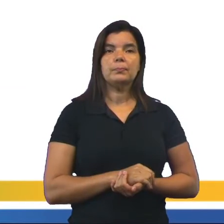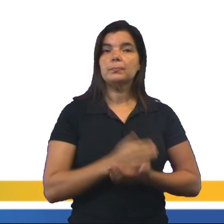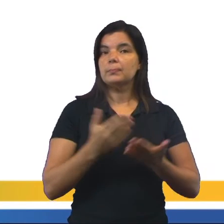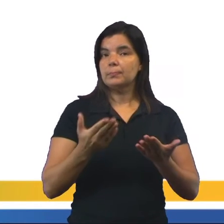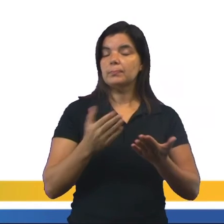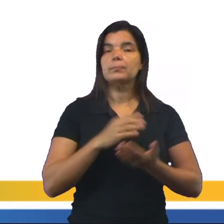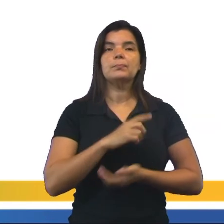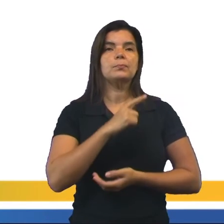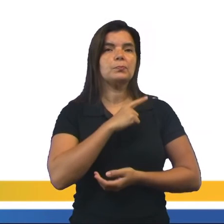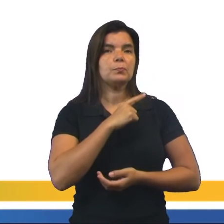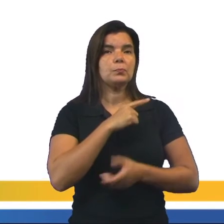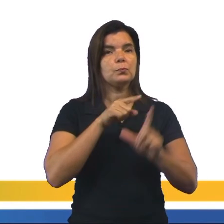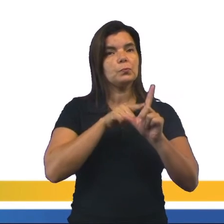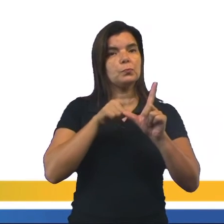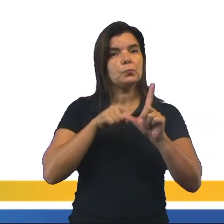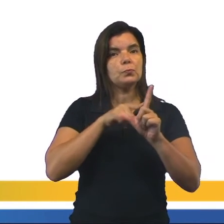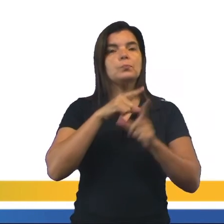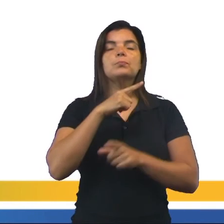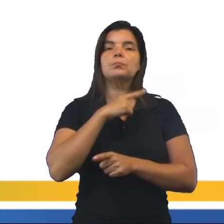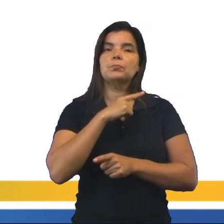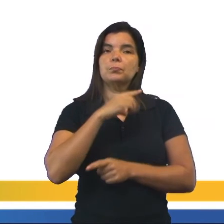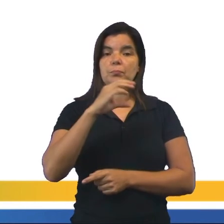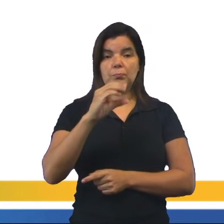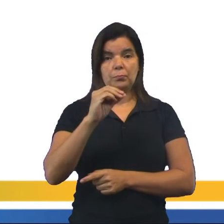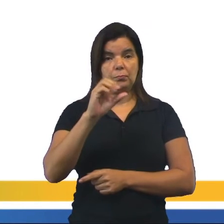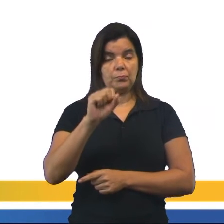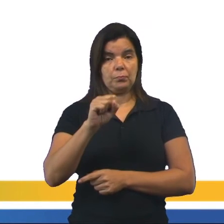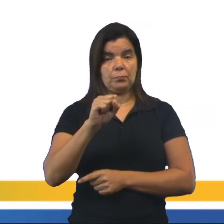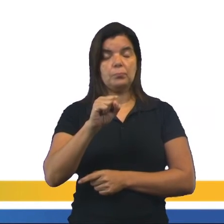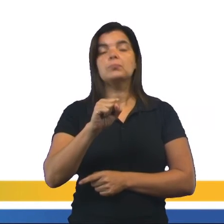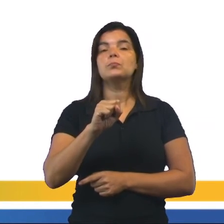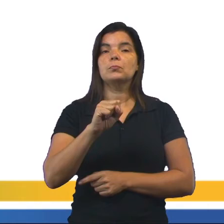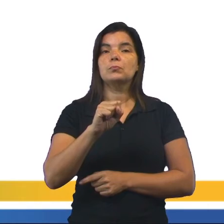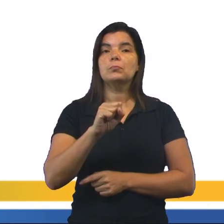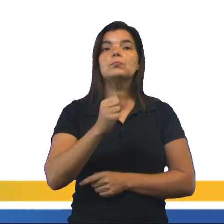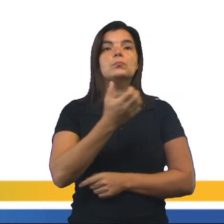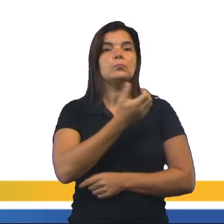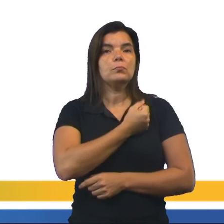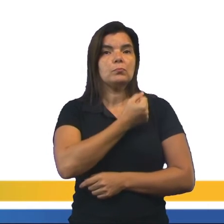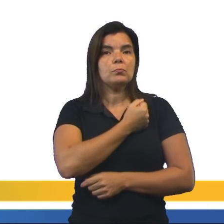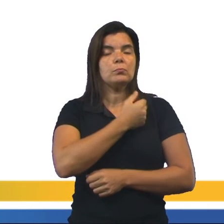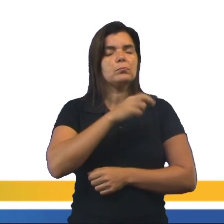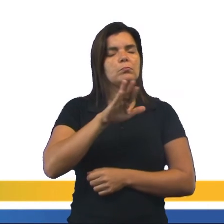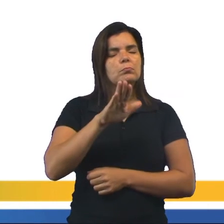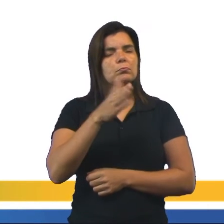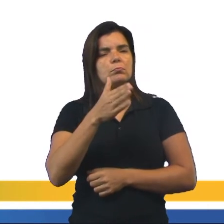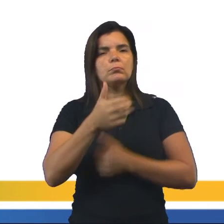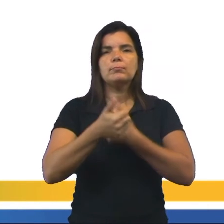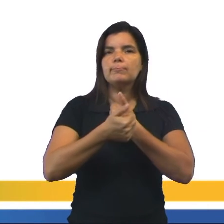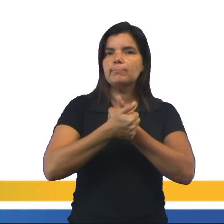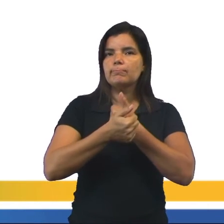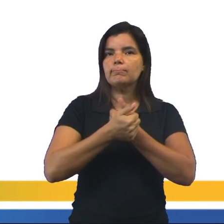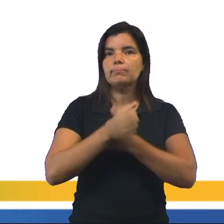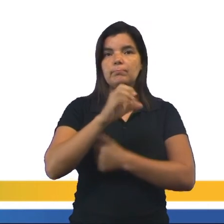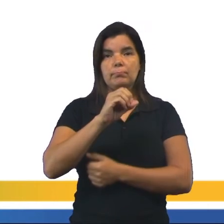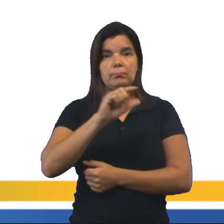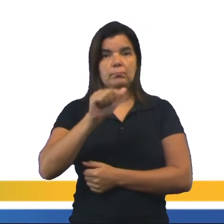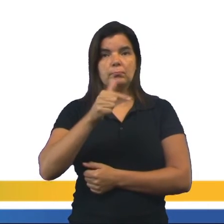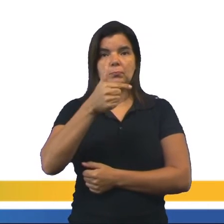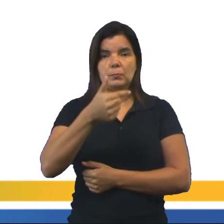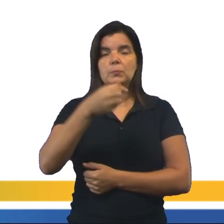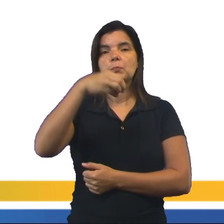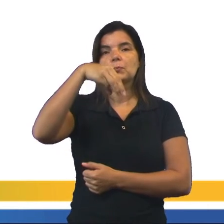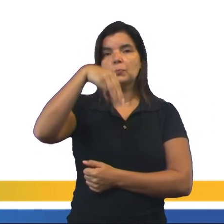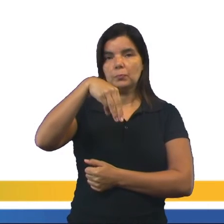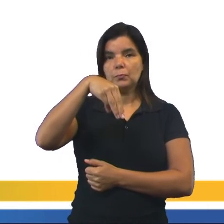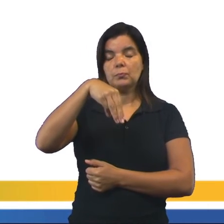E aí nós temos o ângulo que possui o cosseno em valor aproximado de